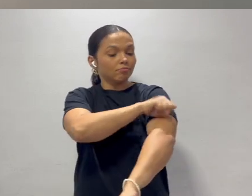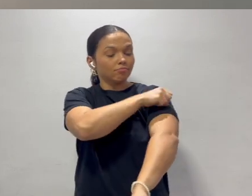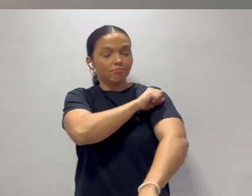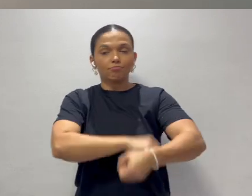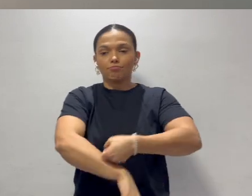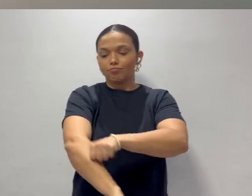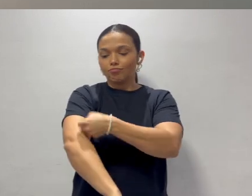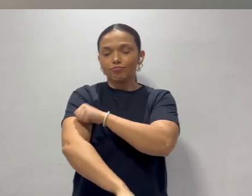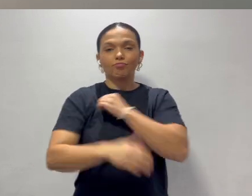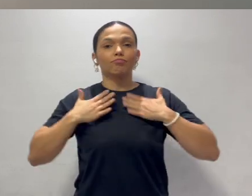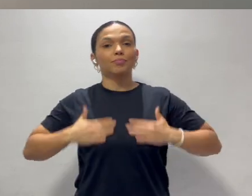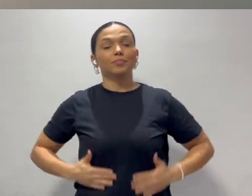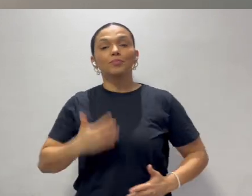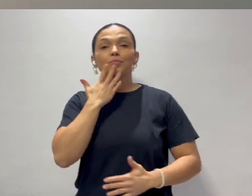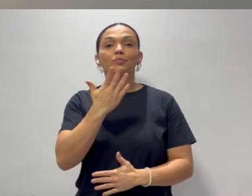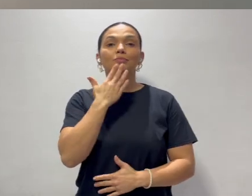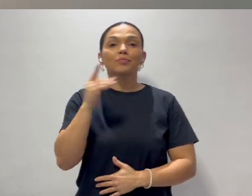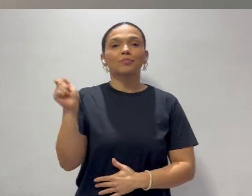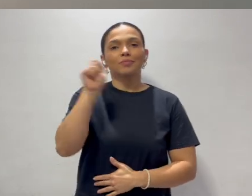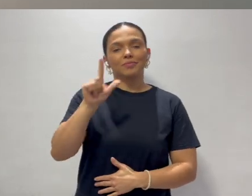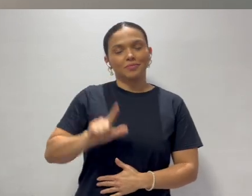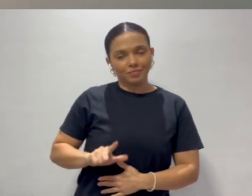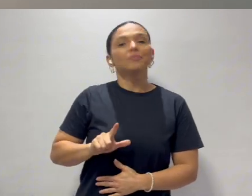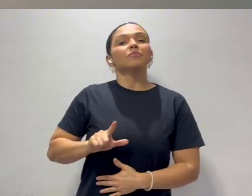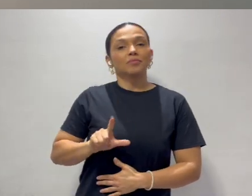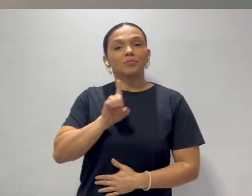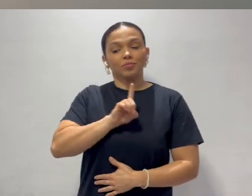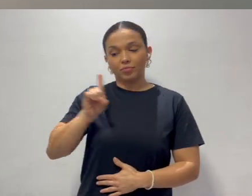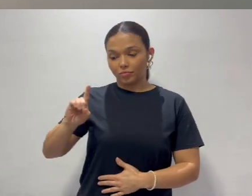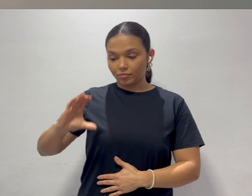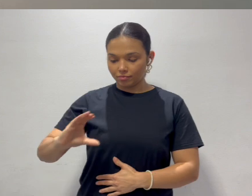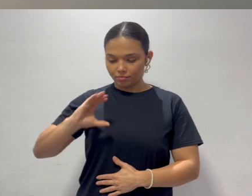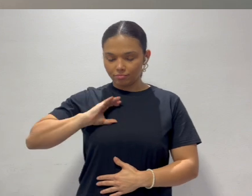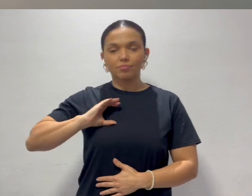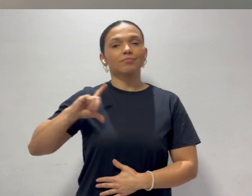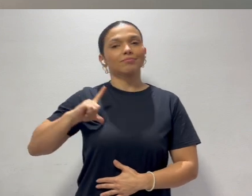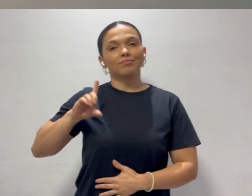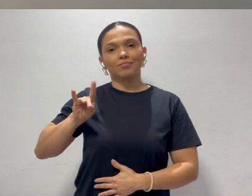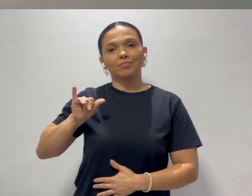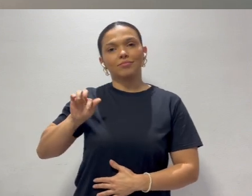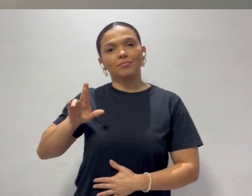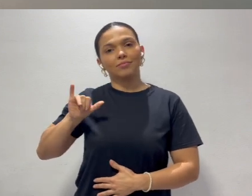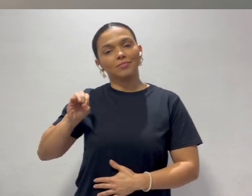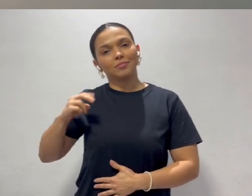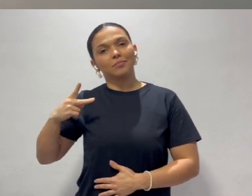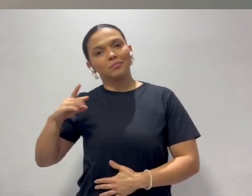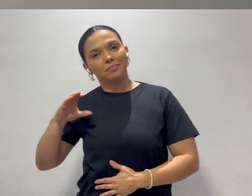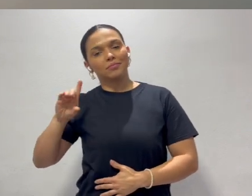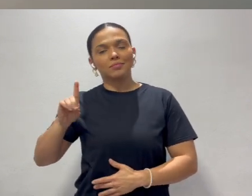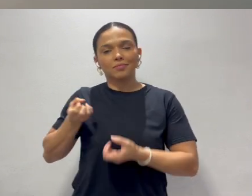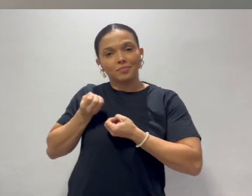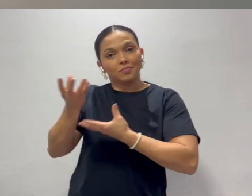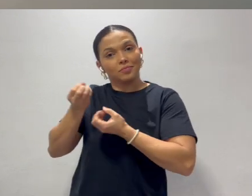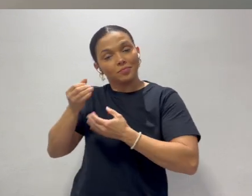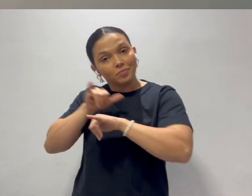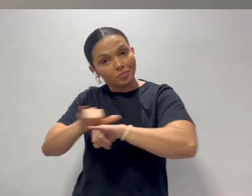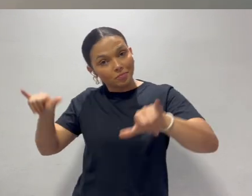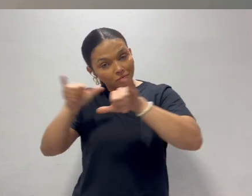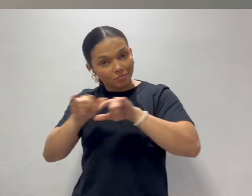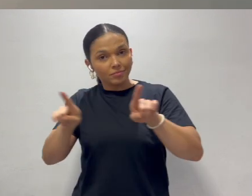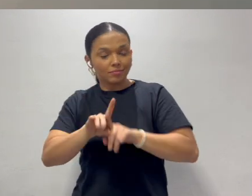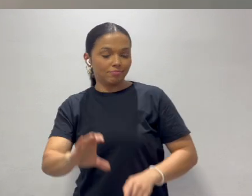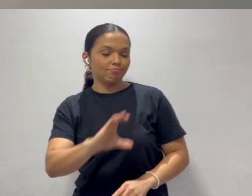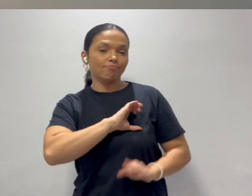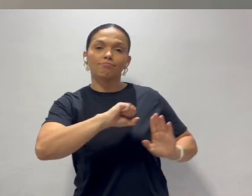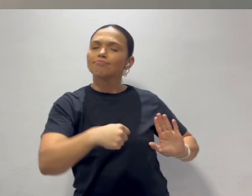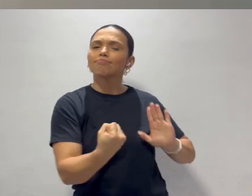altura do antebraço, uma camisa que do lado direito tem a logomarca Diário PCD Informações e Notícias, e do